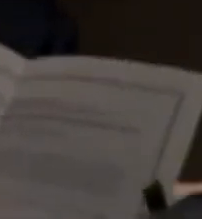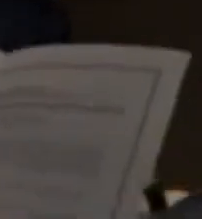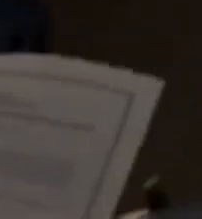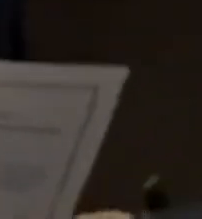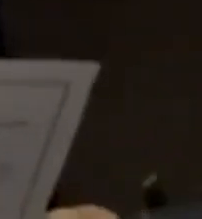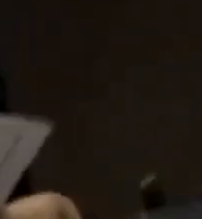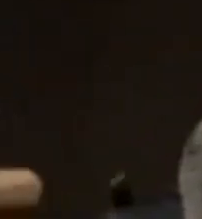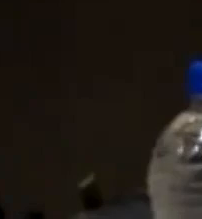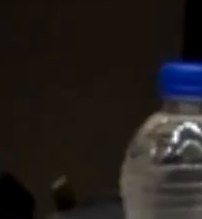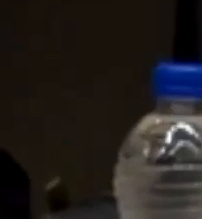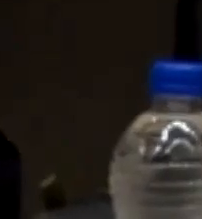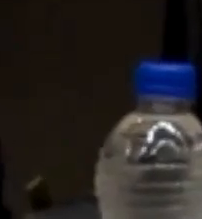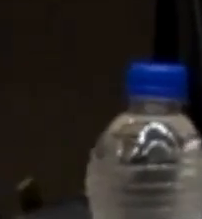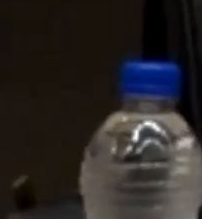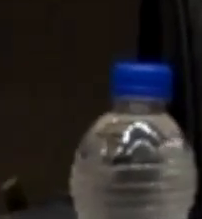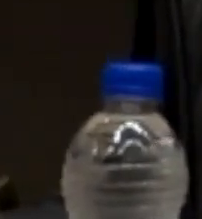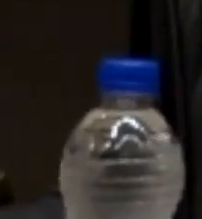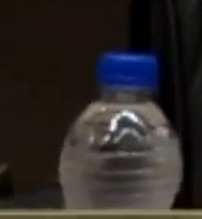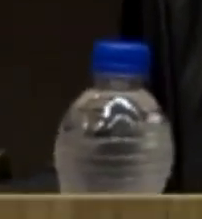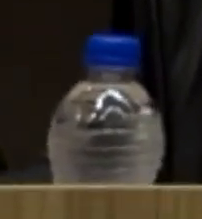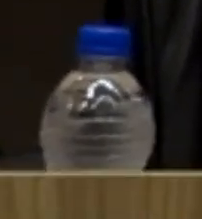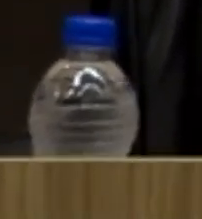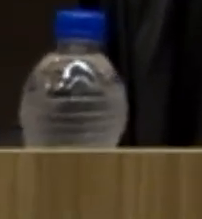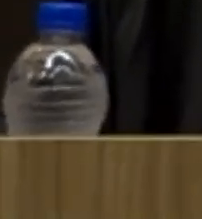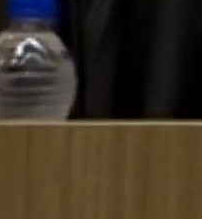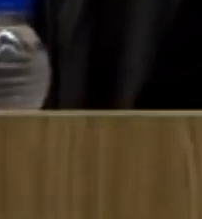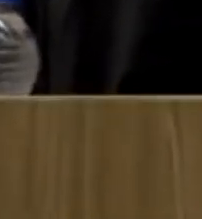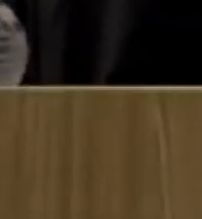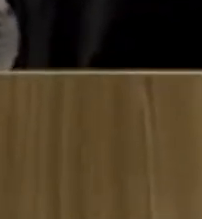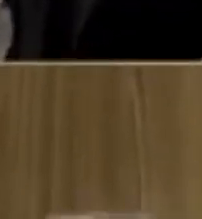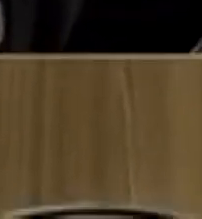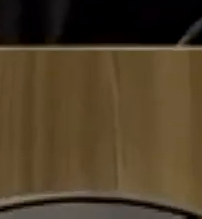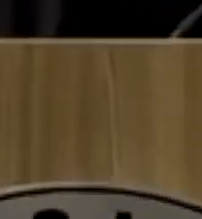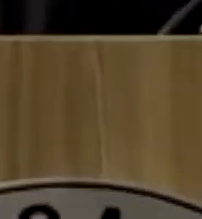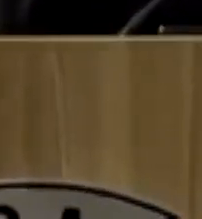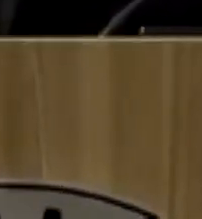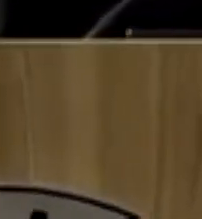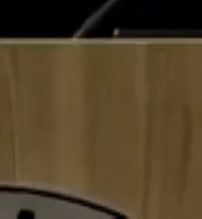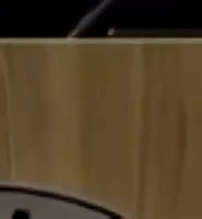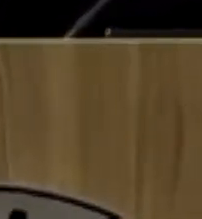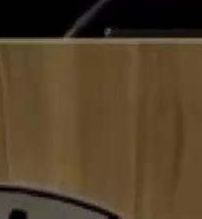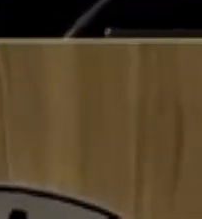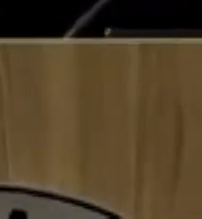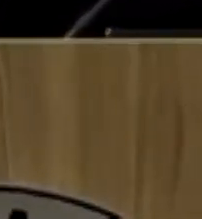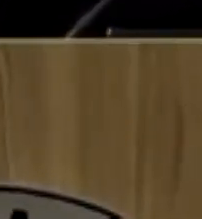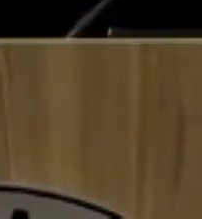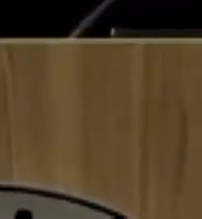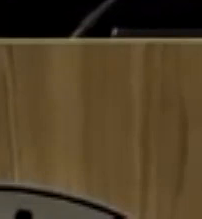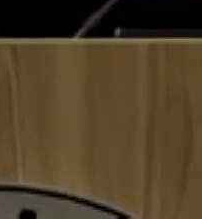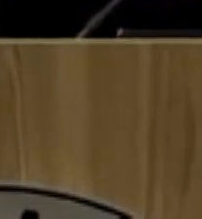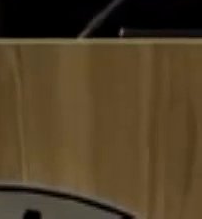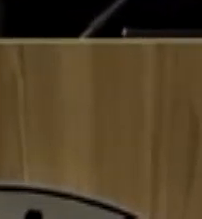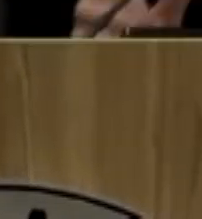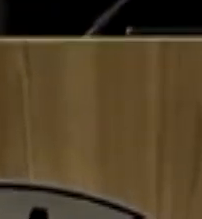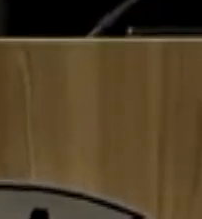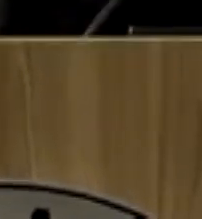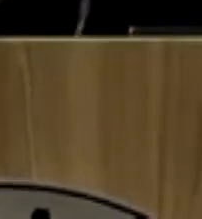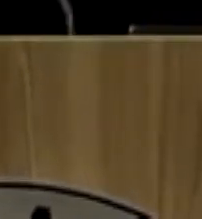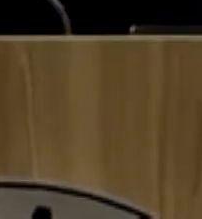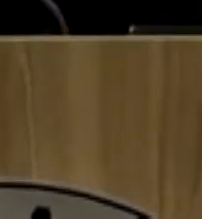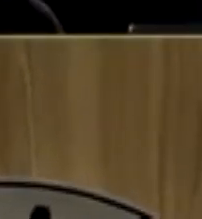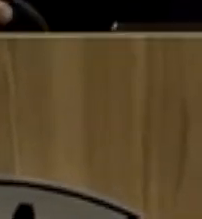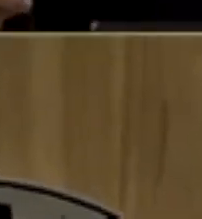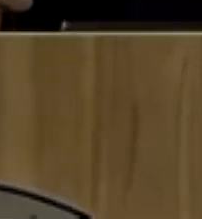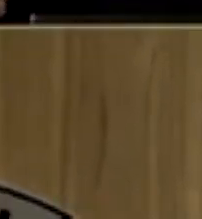Para o Mário, No, perdón, para Mario, que está aqui ao que meu está aqui a lado, mi lado, para fazer para que haga a para que empiece a